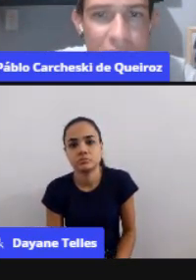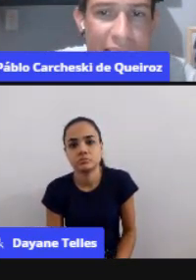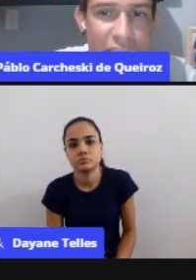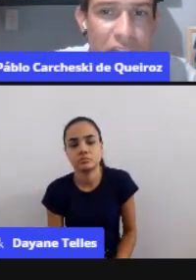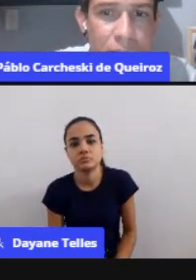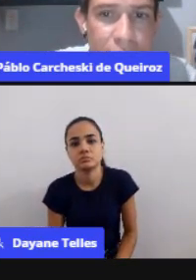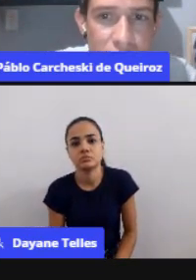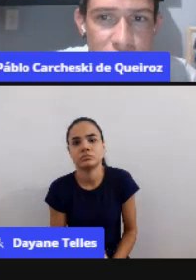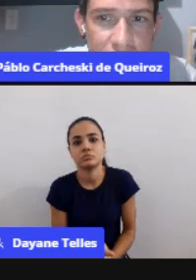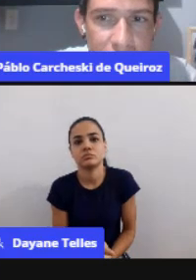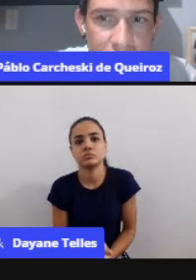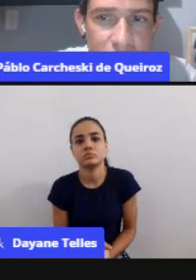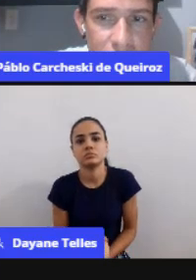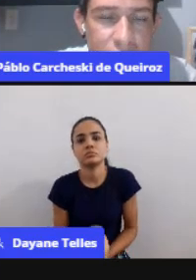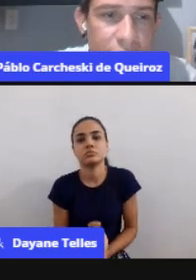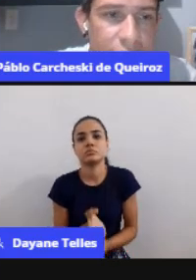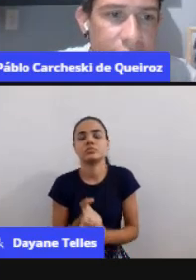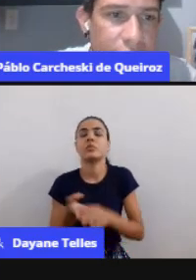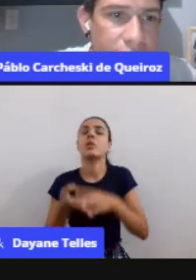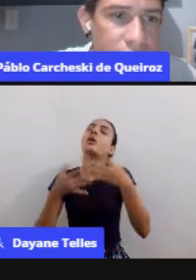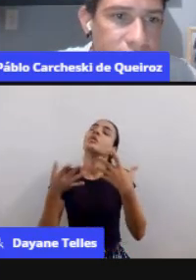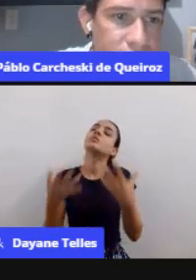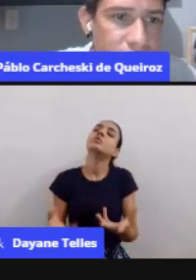também representar graficamente, né?